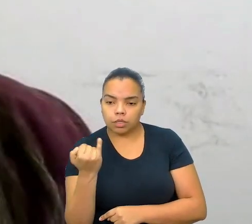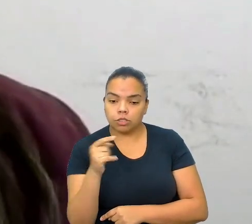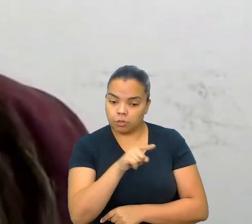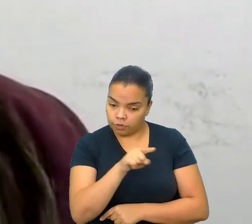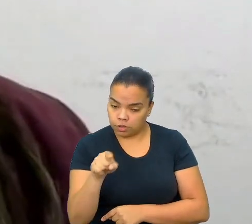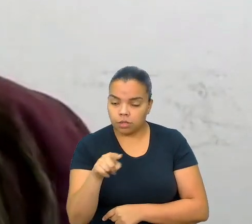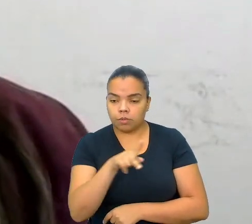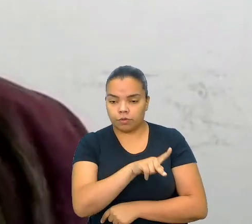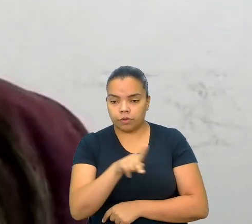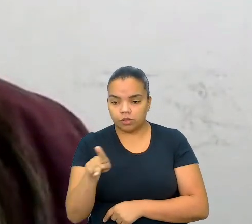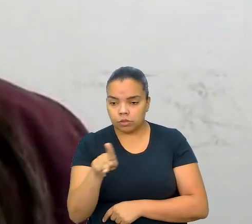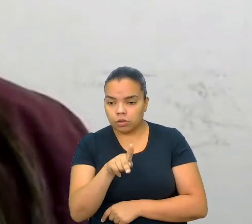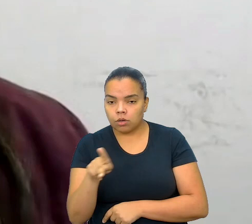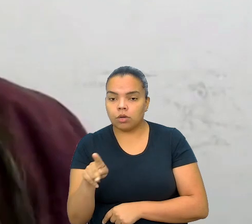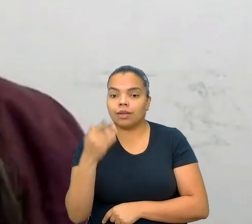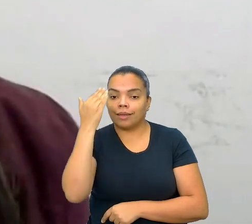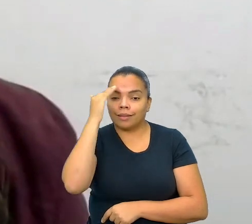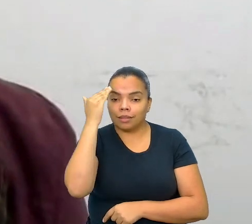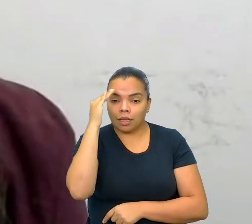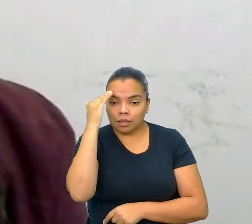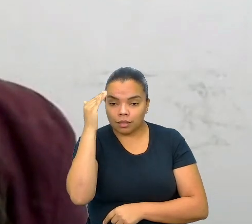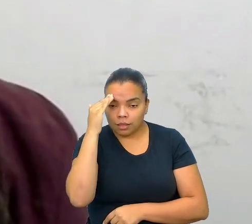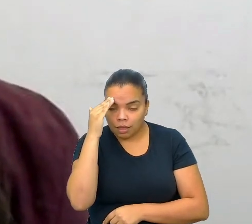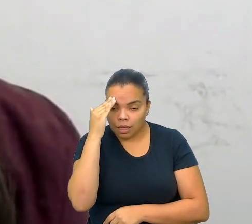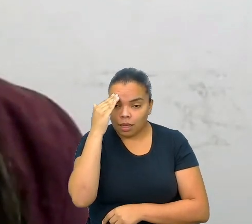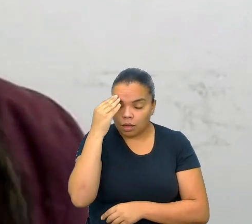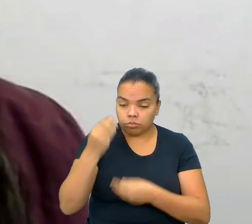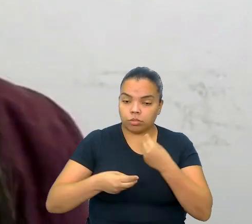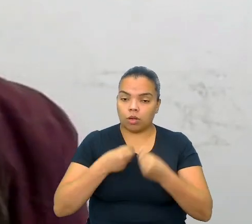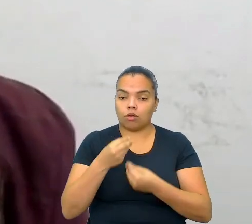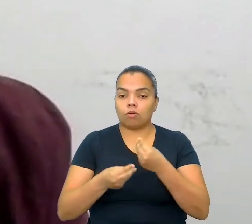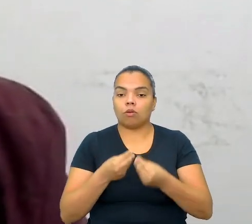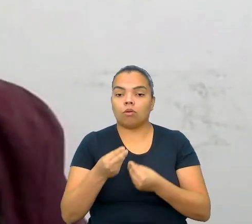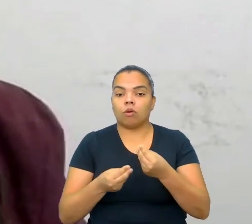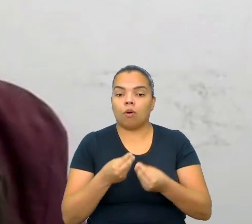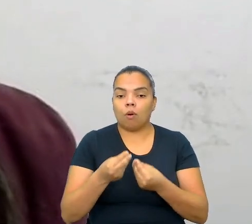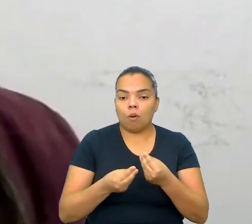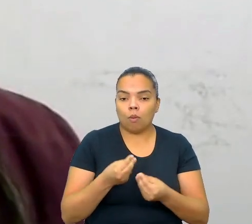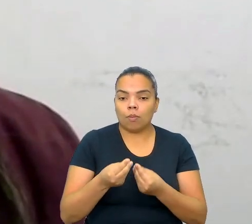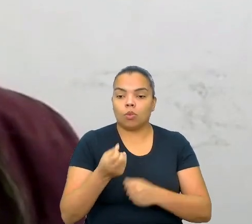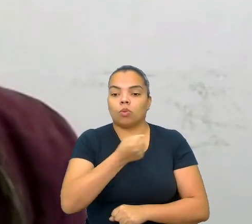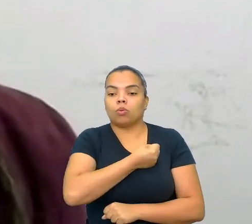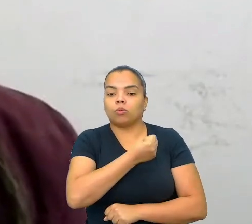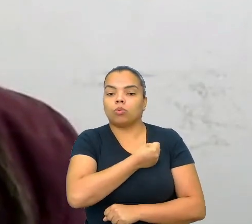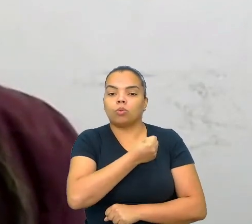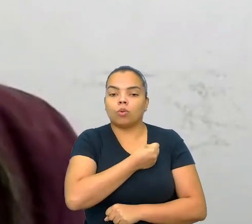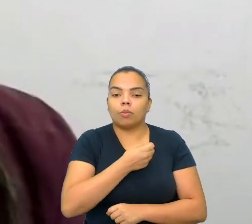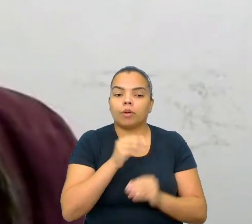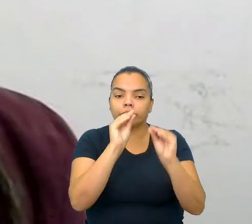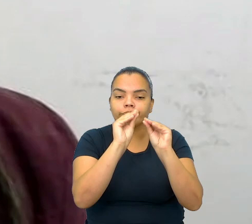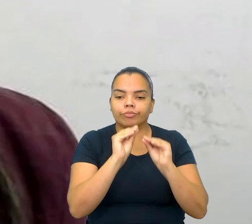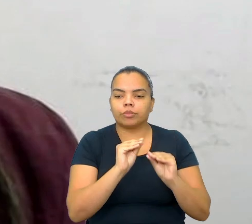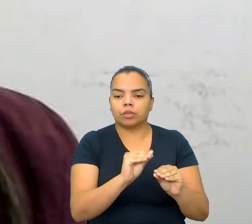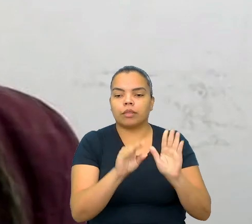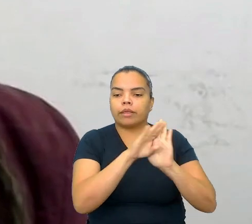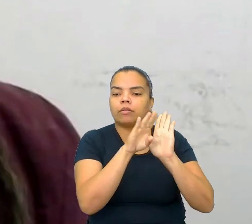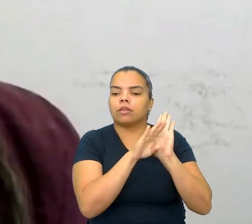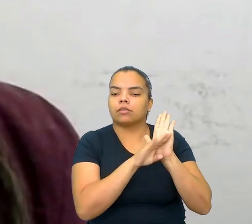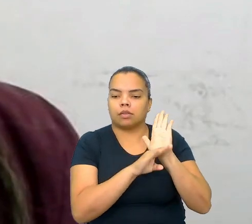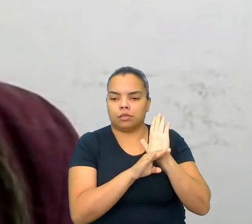professor, compreender a intencionalidade que cada número ocupa dentro dessa